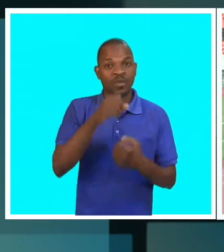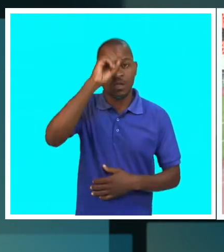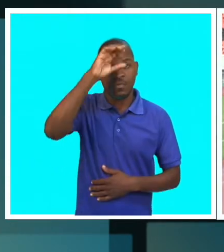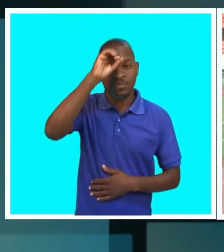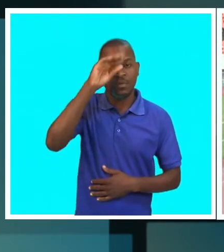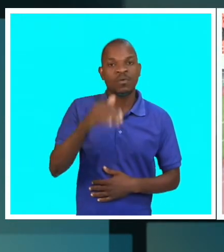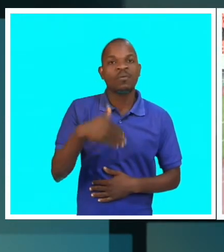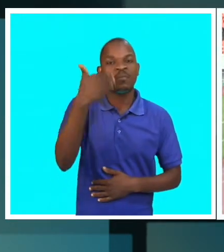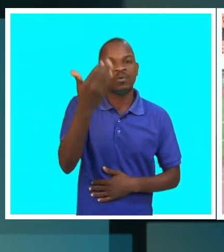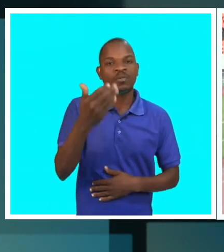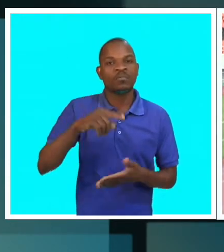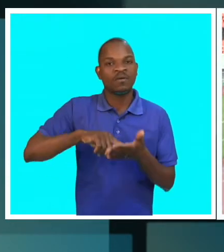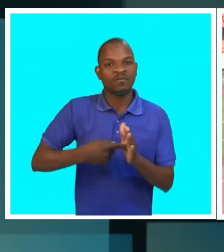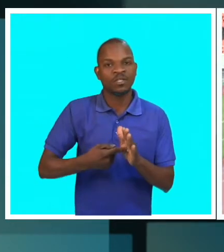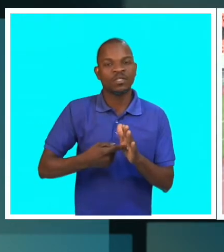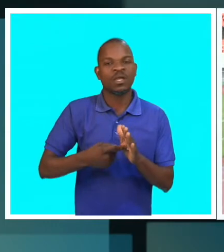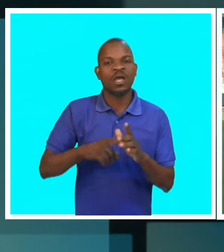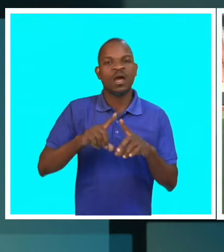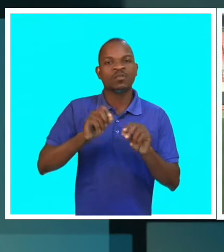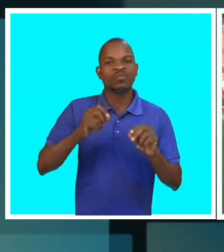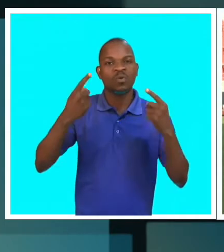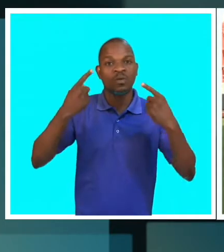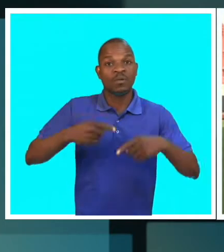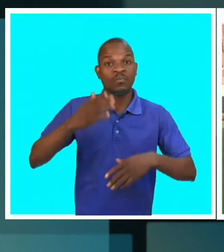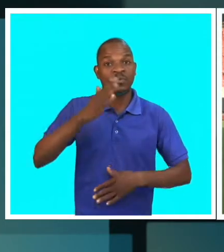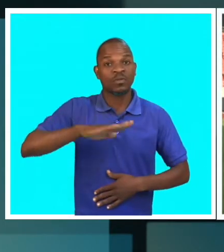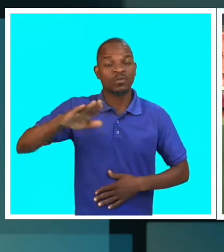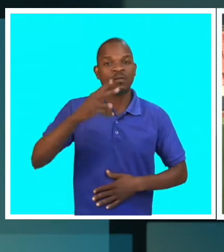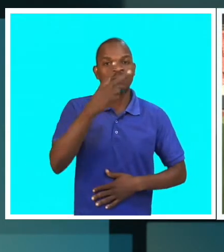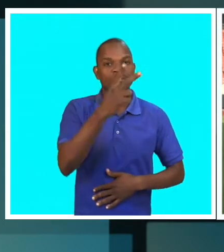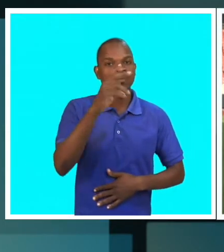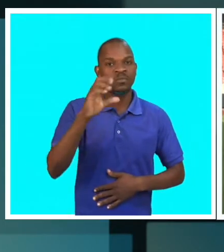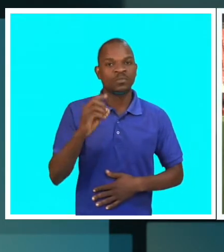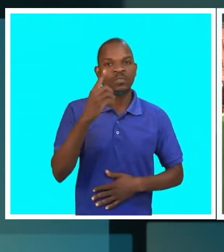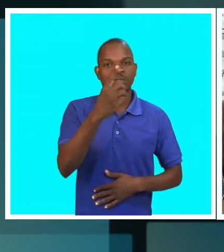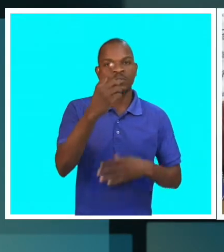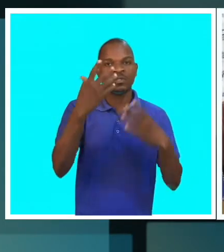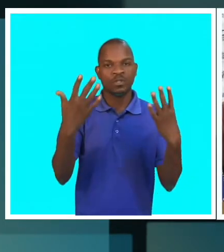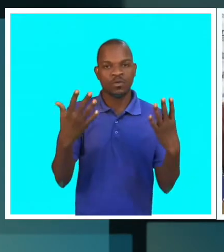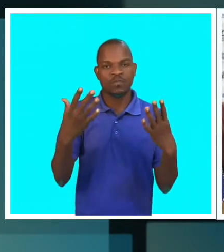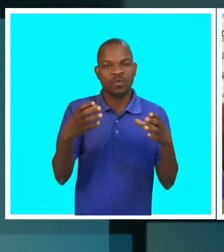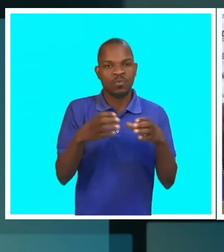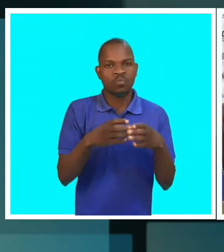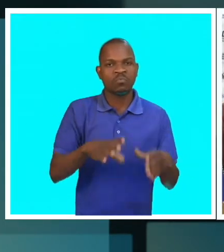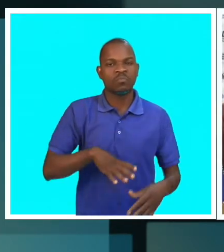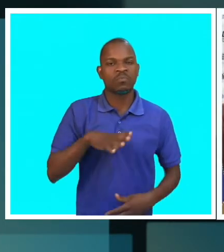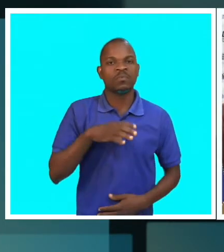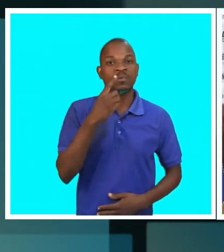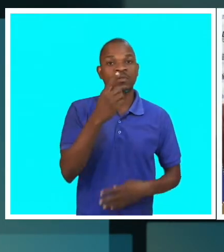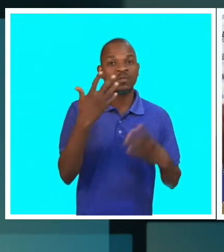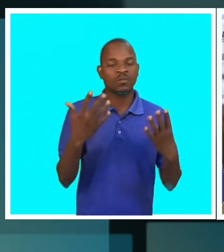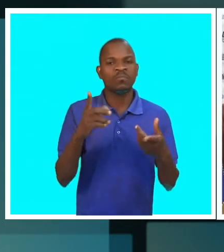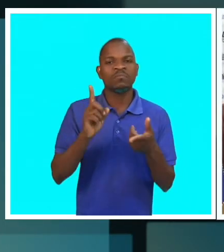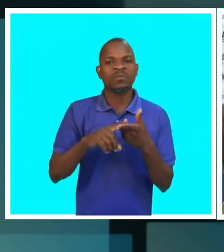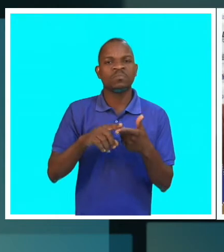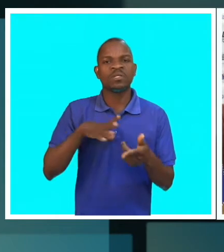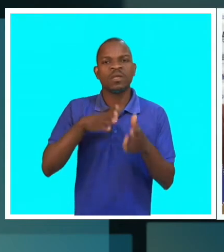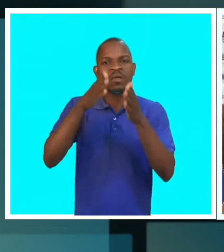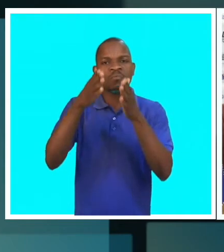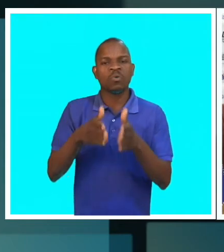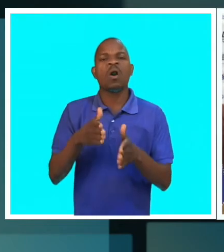África do Sul, na próxima eliminatória de acesso ao Cannes 2019 da categoria. Não obstante, a